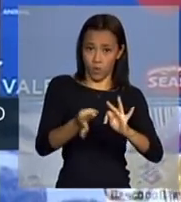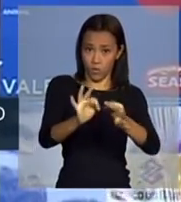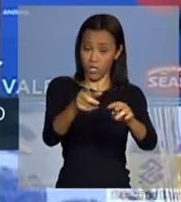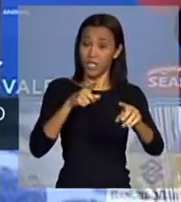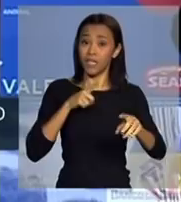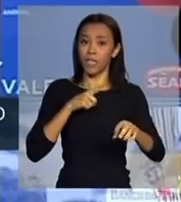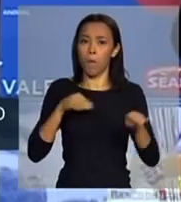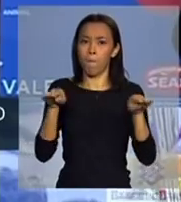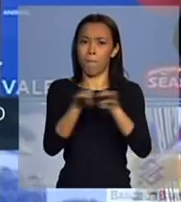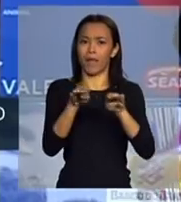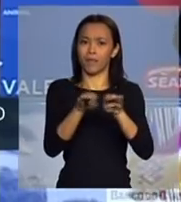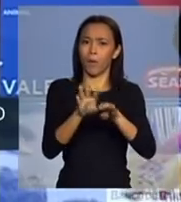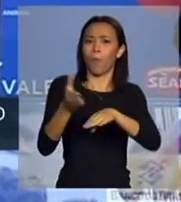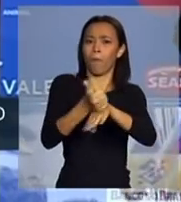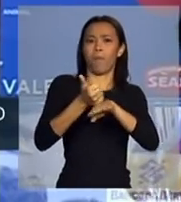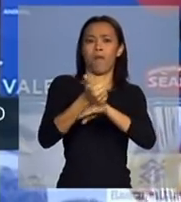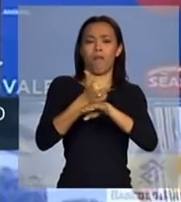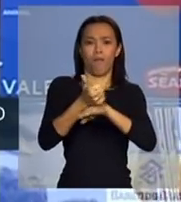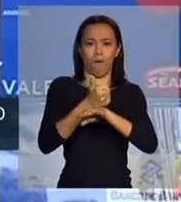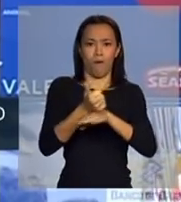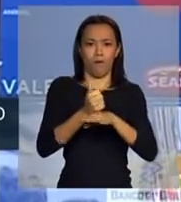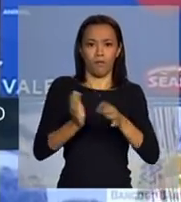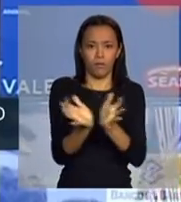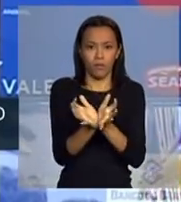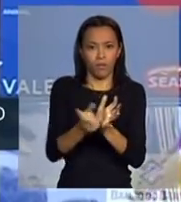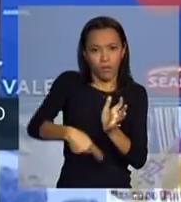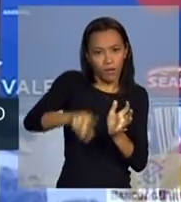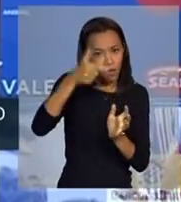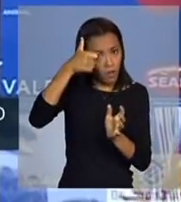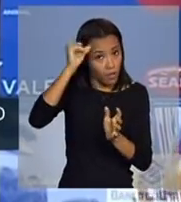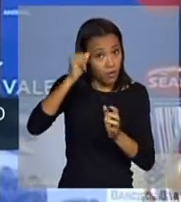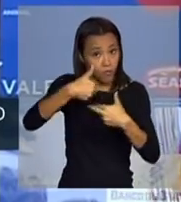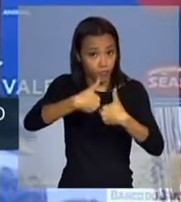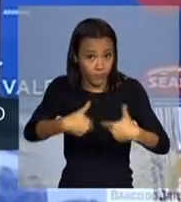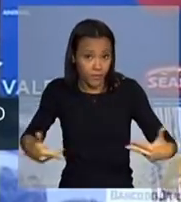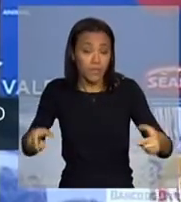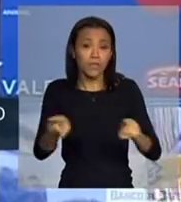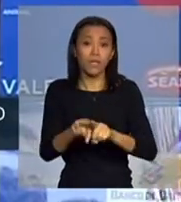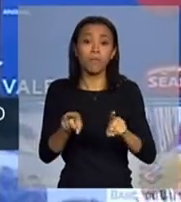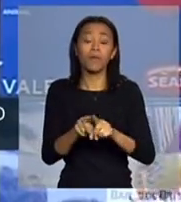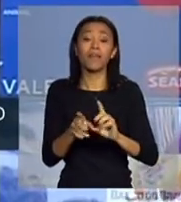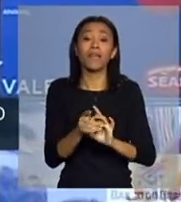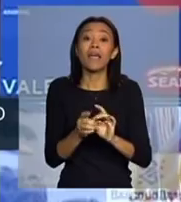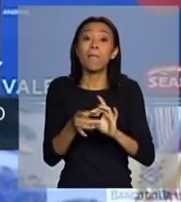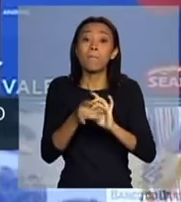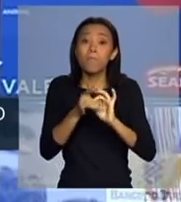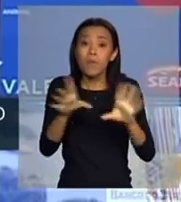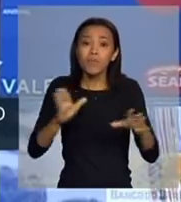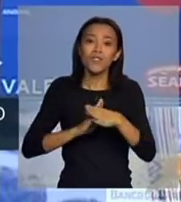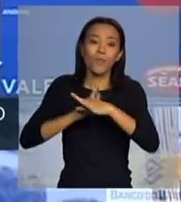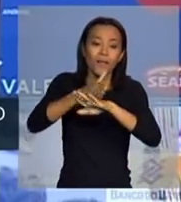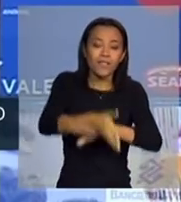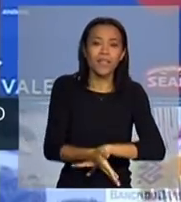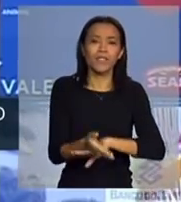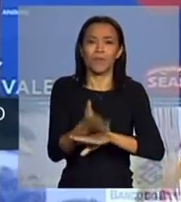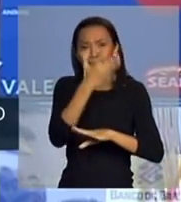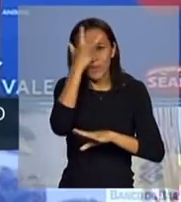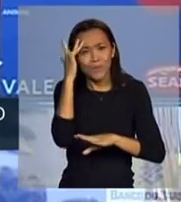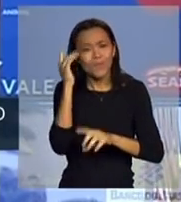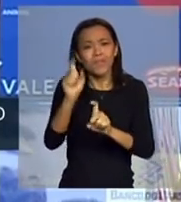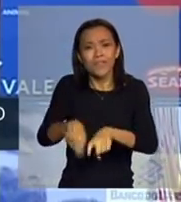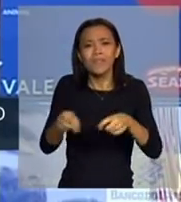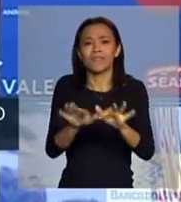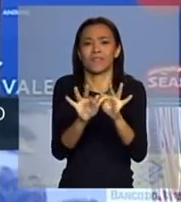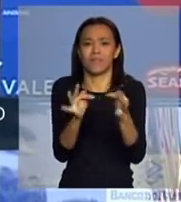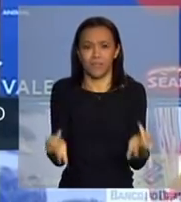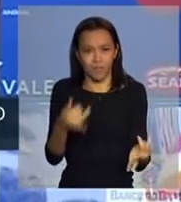na pecuária. Visa também democratizar o acesso dos pequenos produtores a esses benefícios. Um